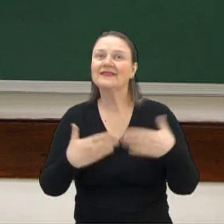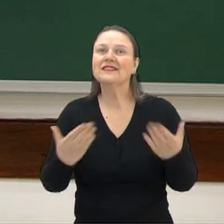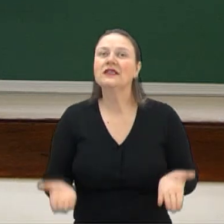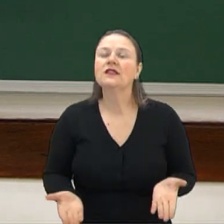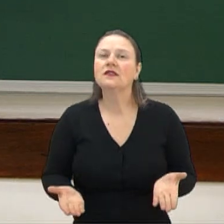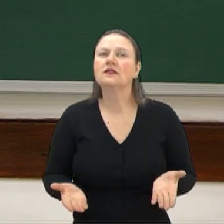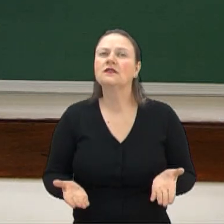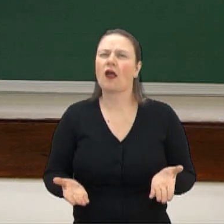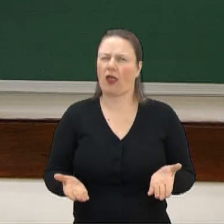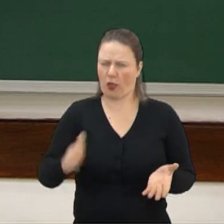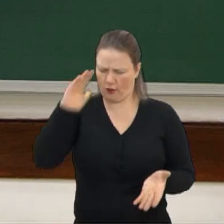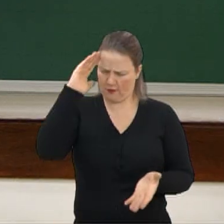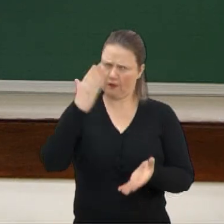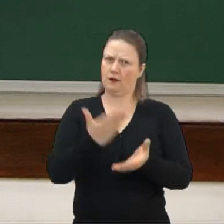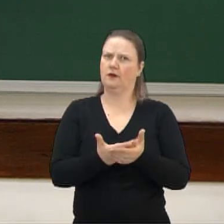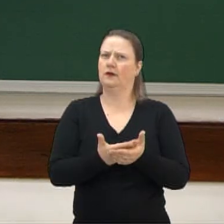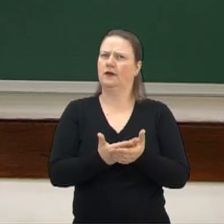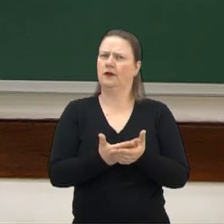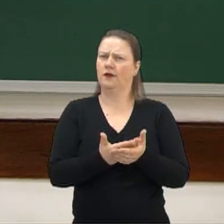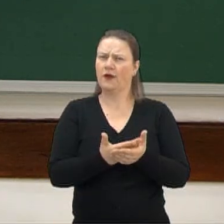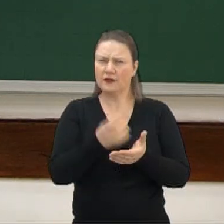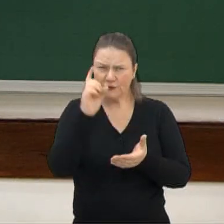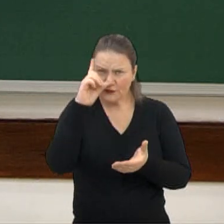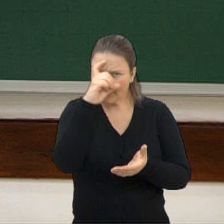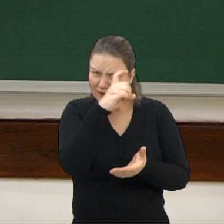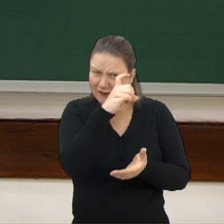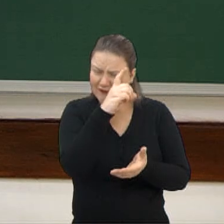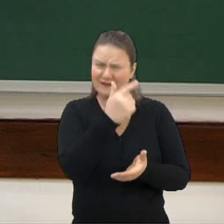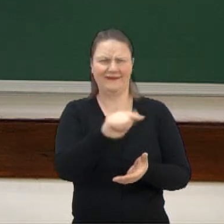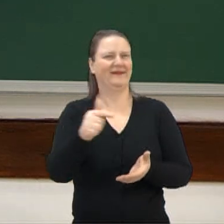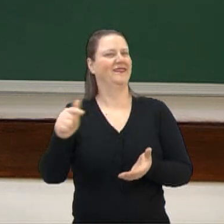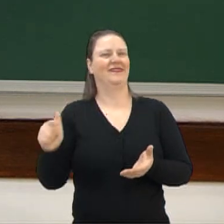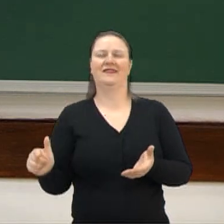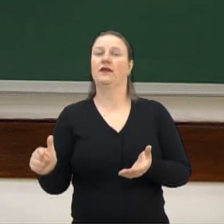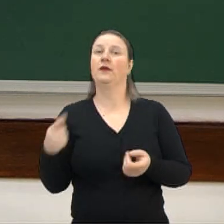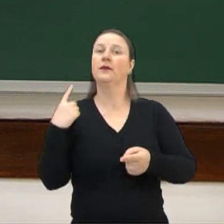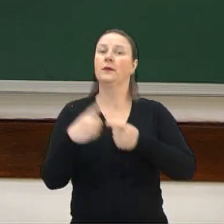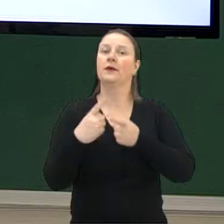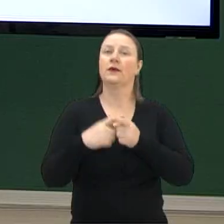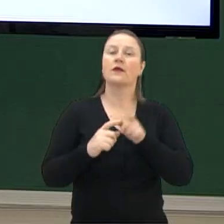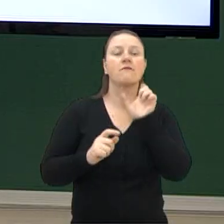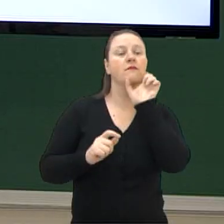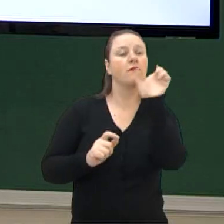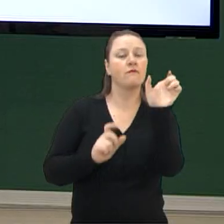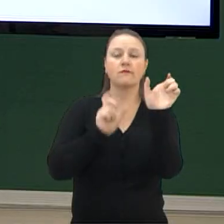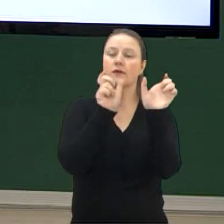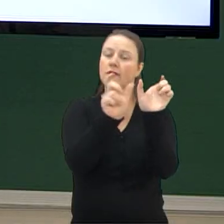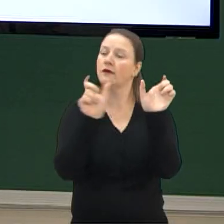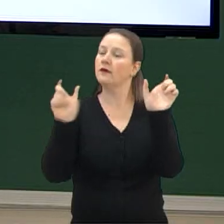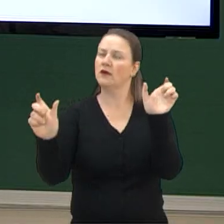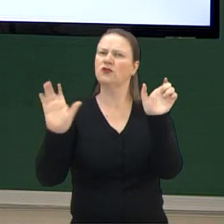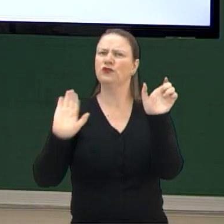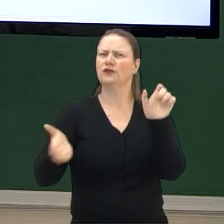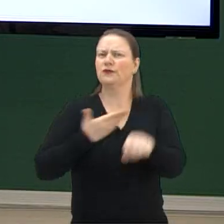Então, acredito que vocês não tiveram dificuldades para responder essa questão, porque são palavras que nós estamos acostumados, tanto